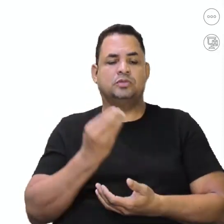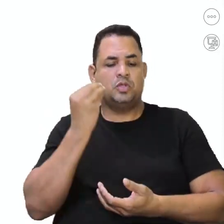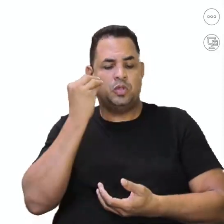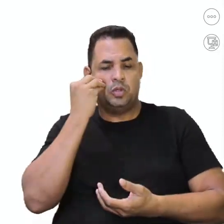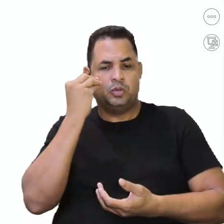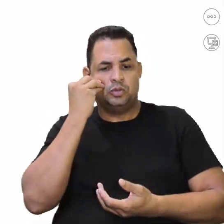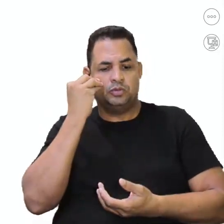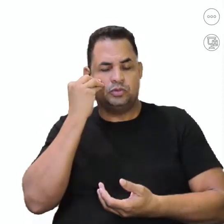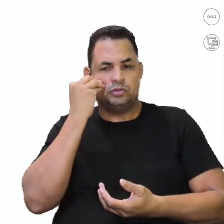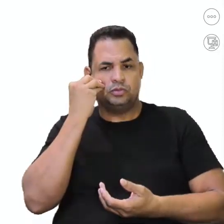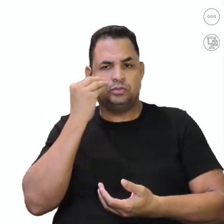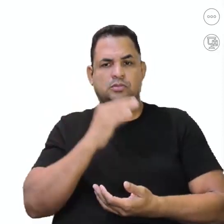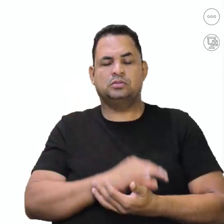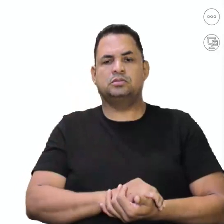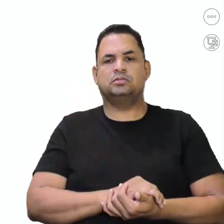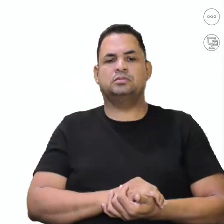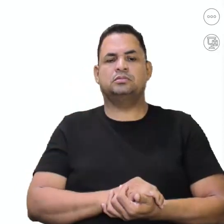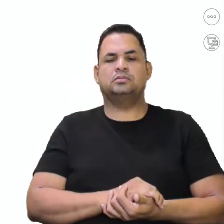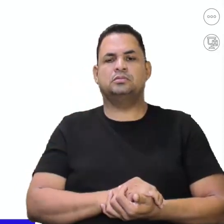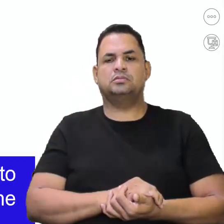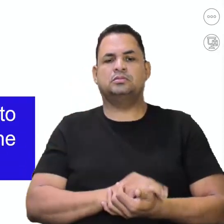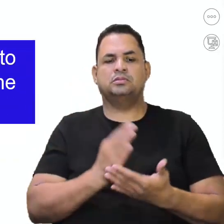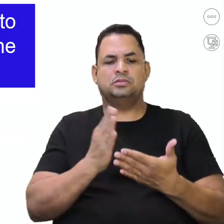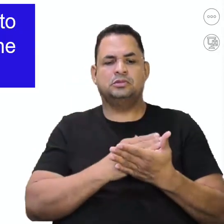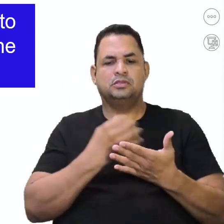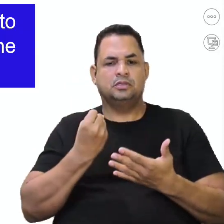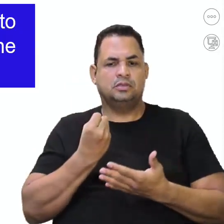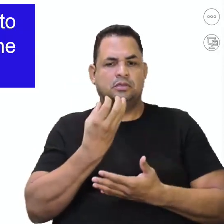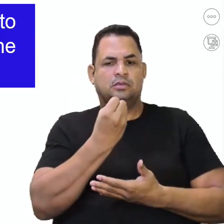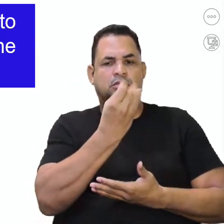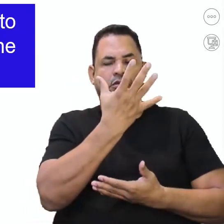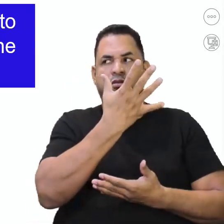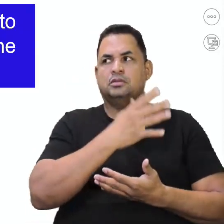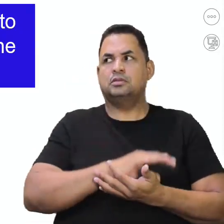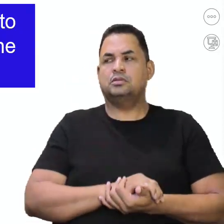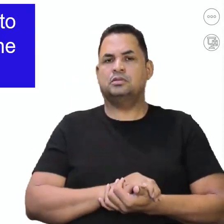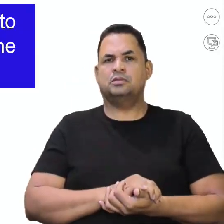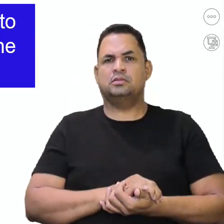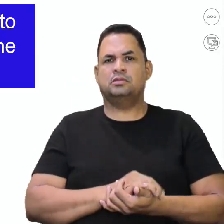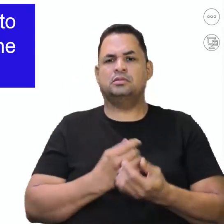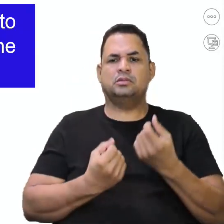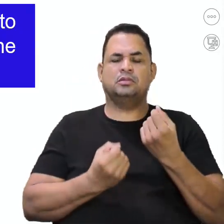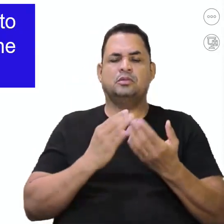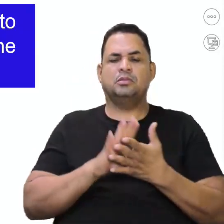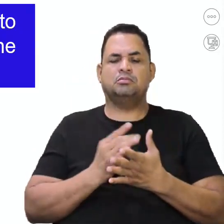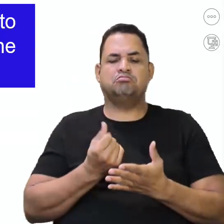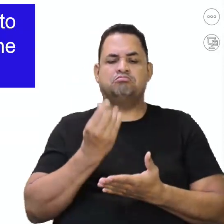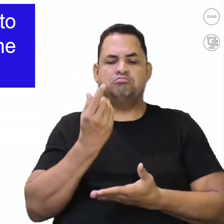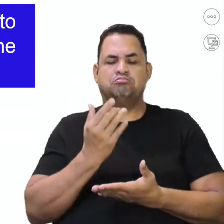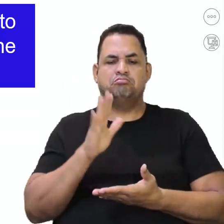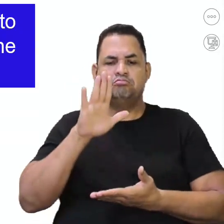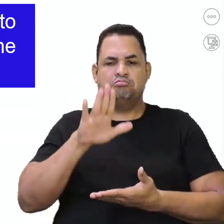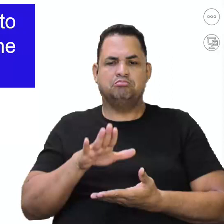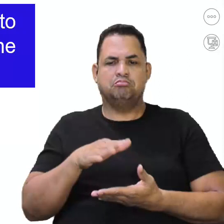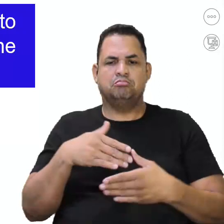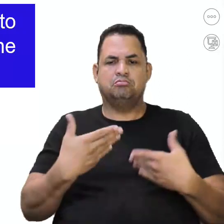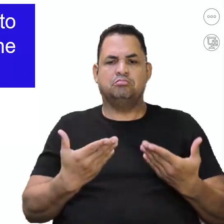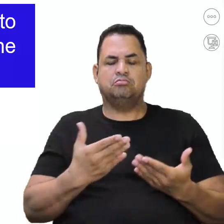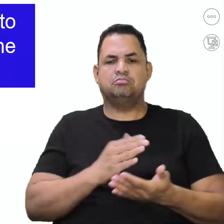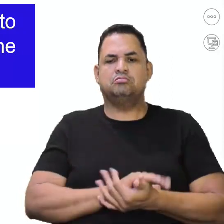no caso é um travel flyer, que é um folheto de viagem. Fala sobre alguma promoção de viagem, preços,